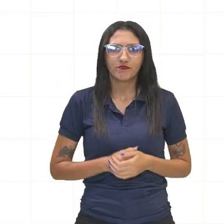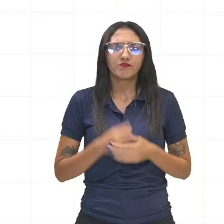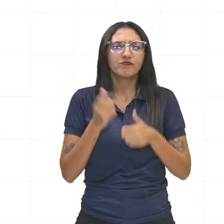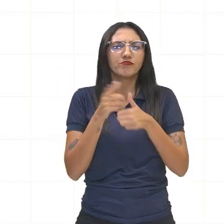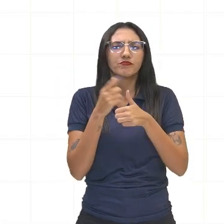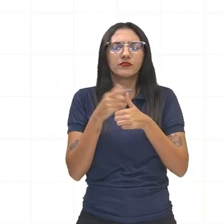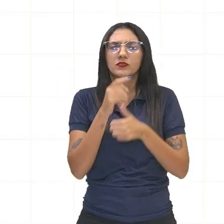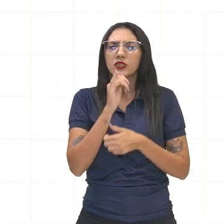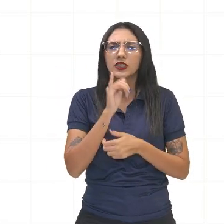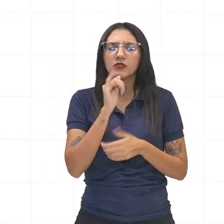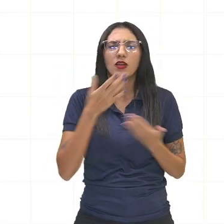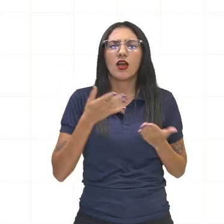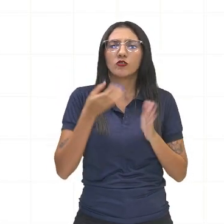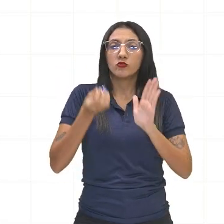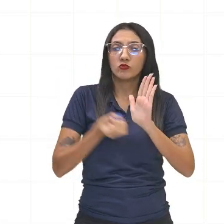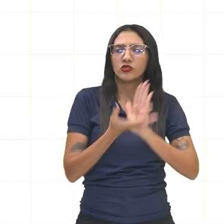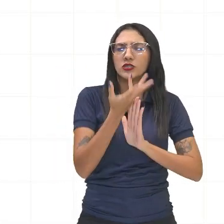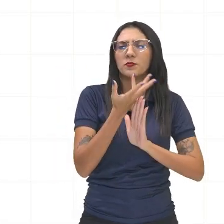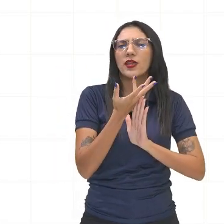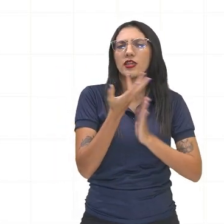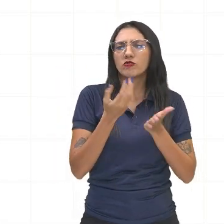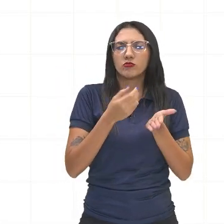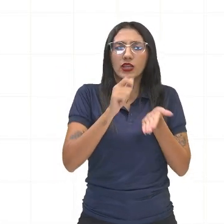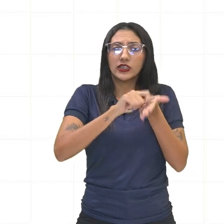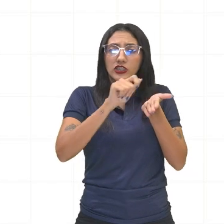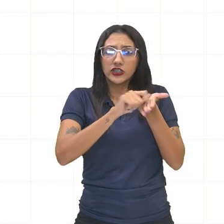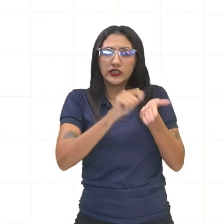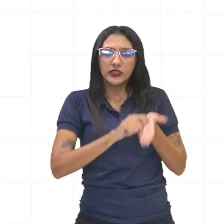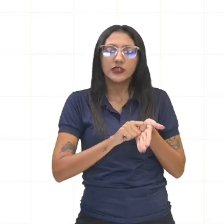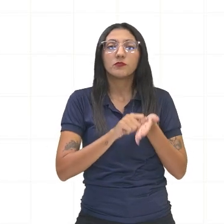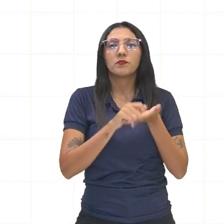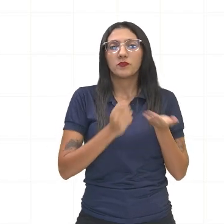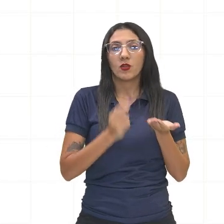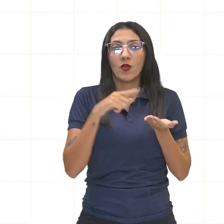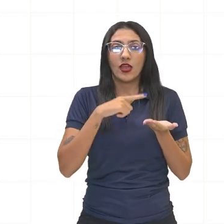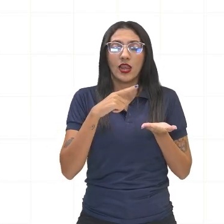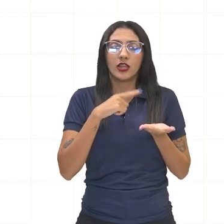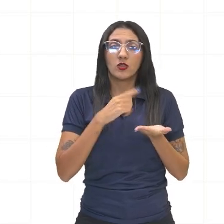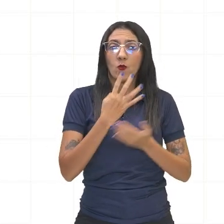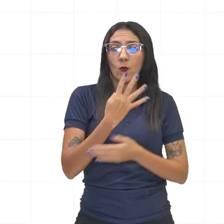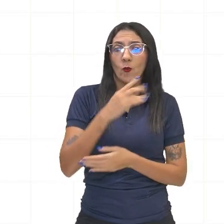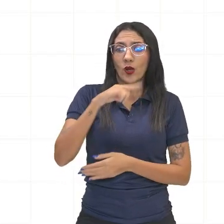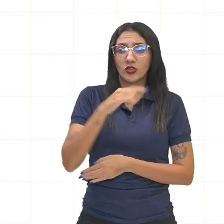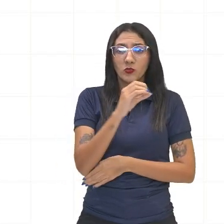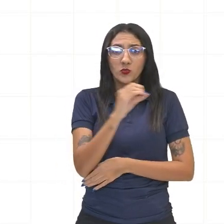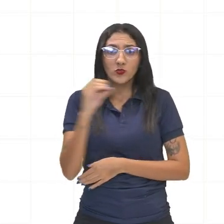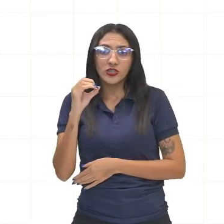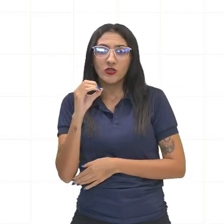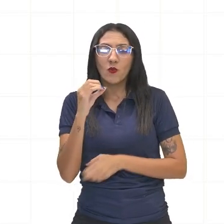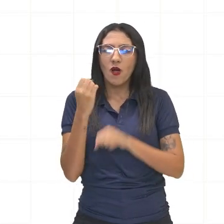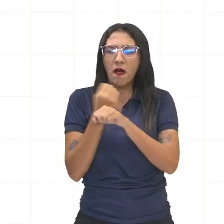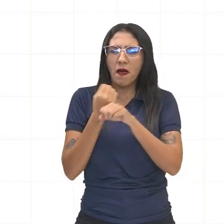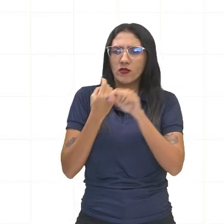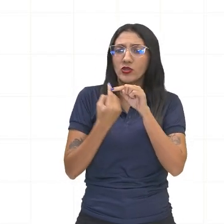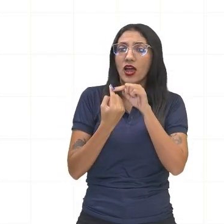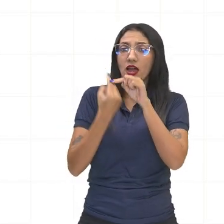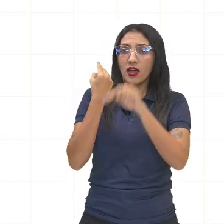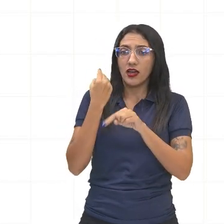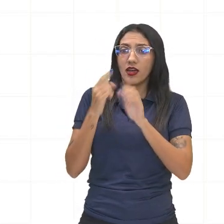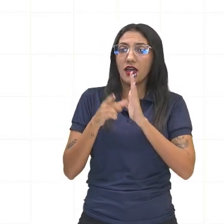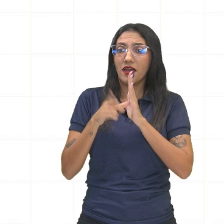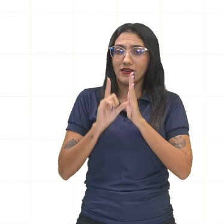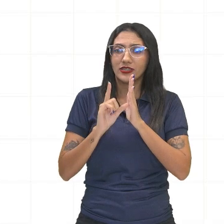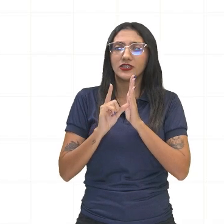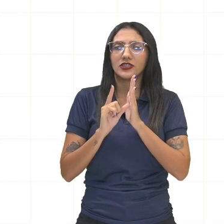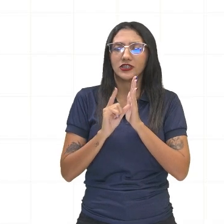falo sobre a escrita, né, a invenção da escrita, ela data, então, de 4.000 anos antes de Cristo. Por isso,